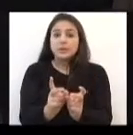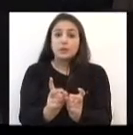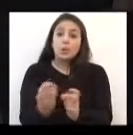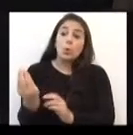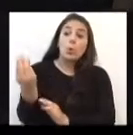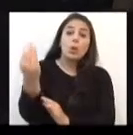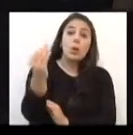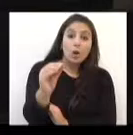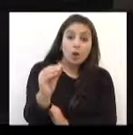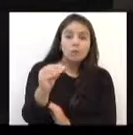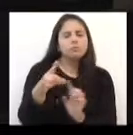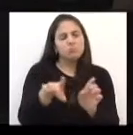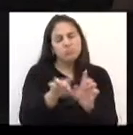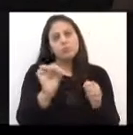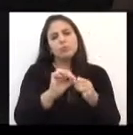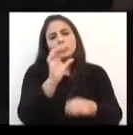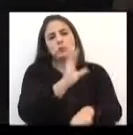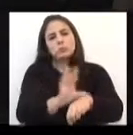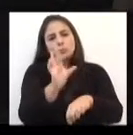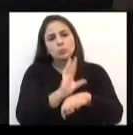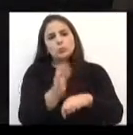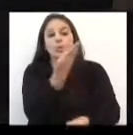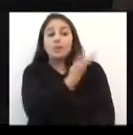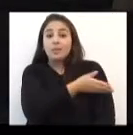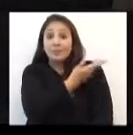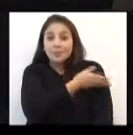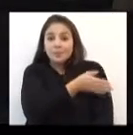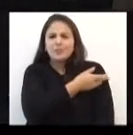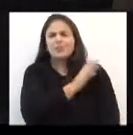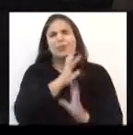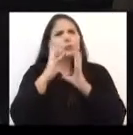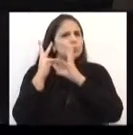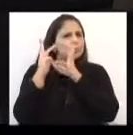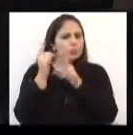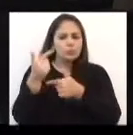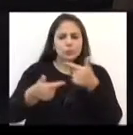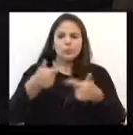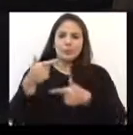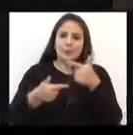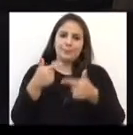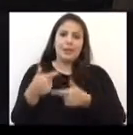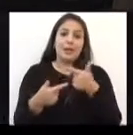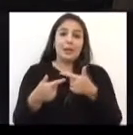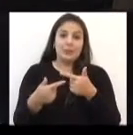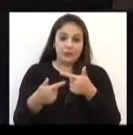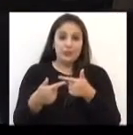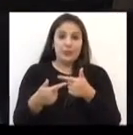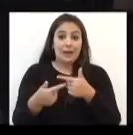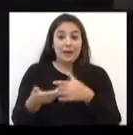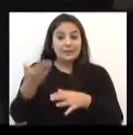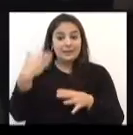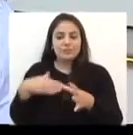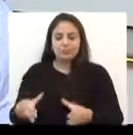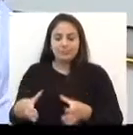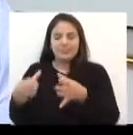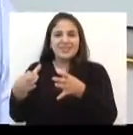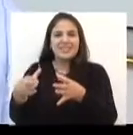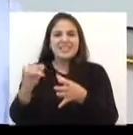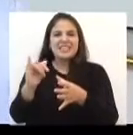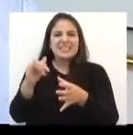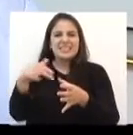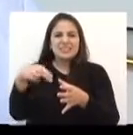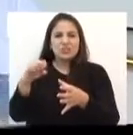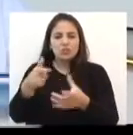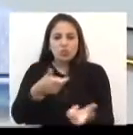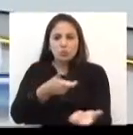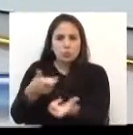e faz os cursos, treinamentos. Então tem todo um trabalho, um grande trabalho por trás do extintor de incêndio. Porque o meu